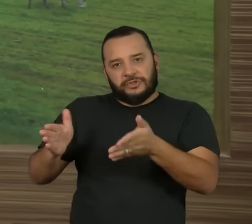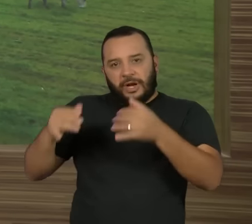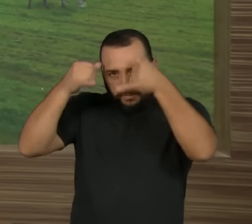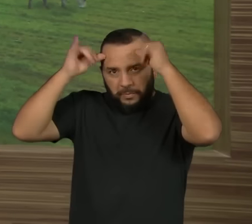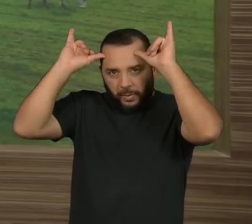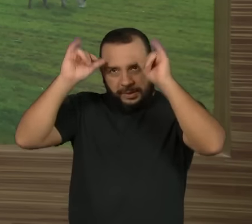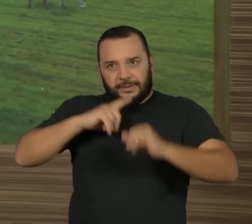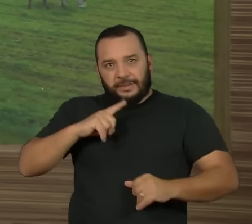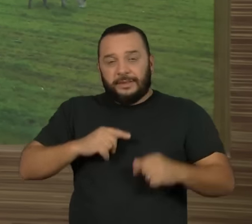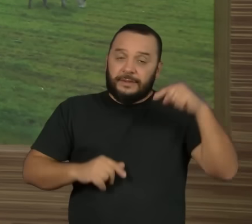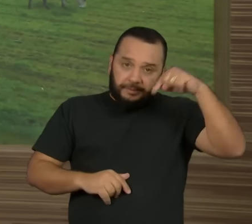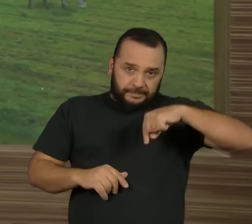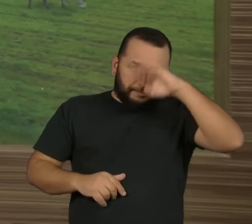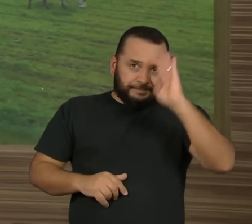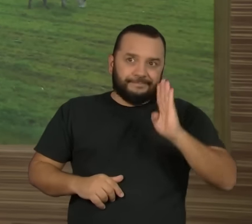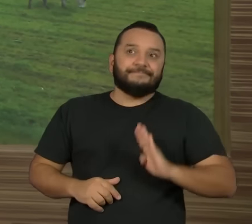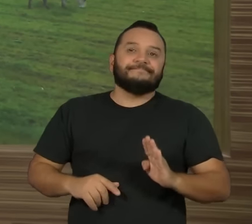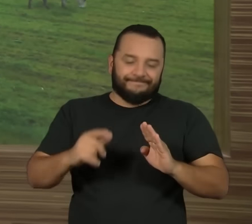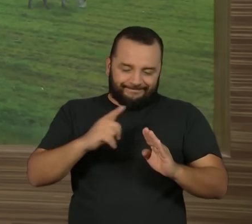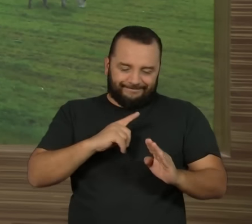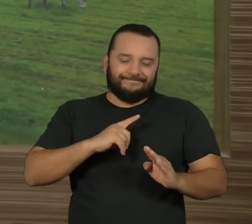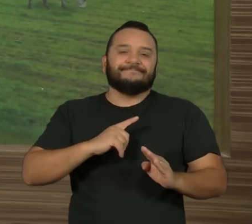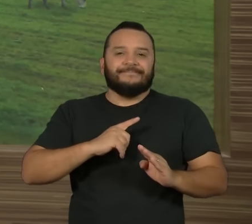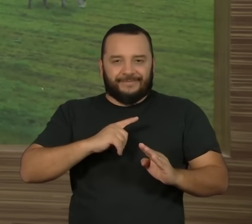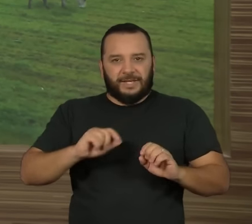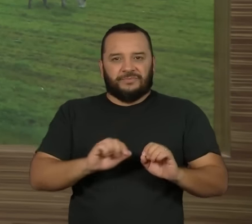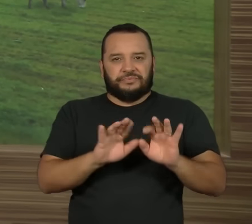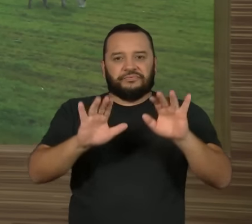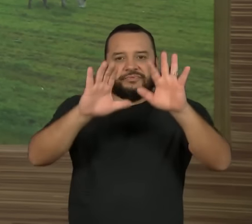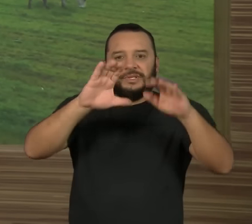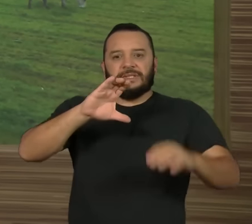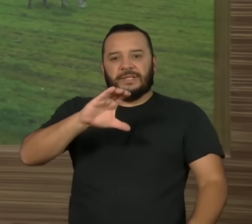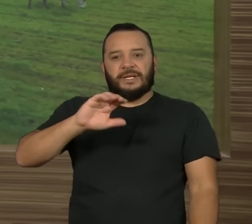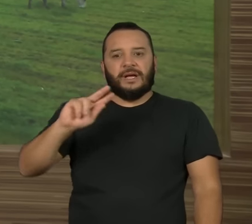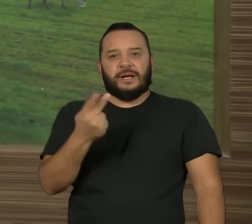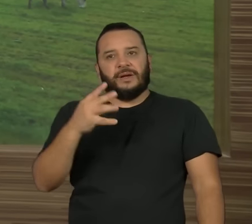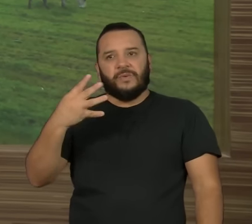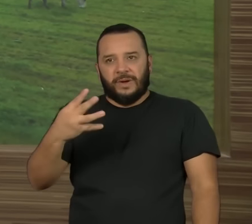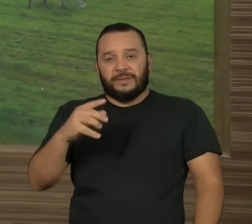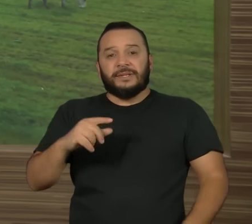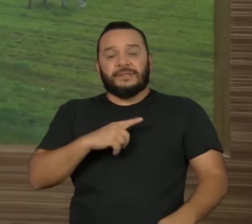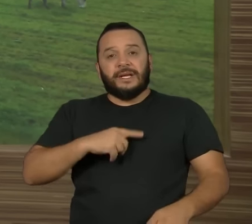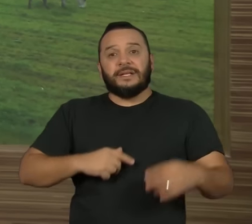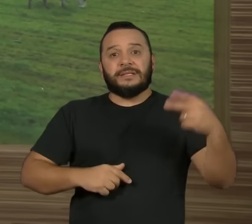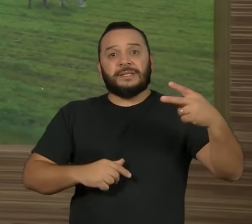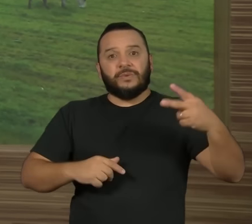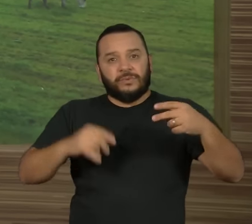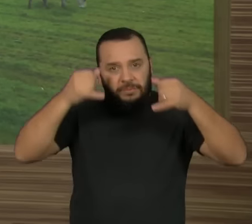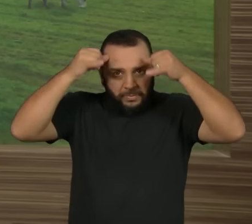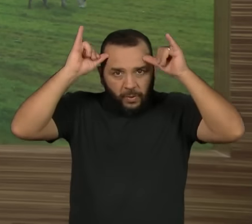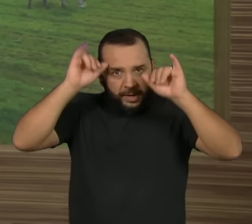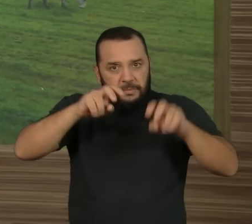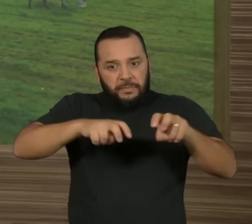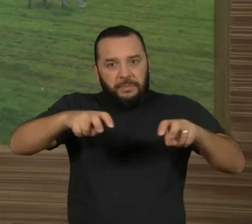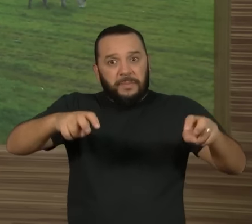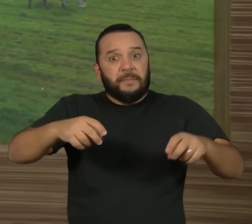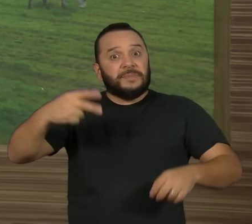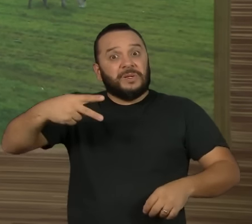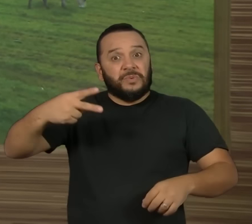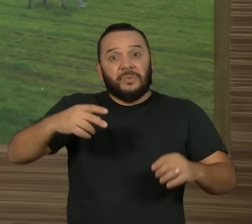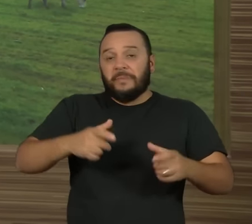O Brasil também é grande emissor de metano. Tem o segundo maior rebanho do mundo atrás apenas da Índia. Mas